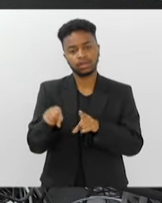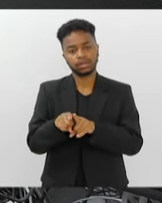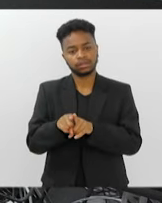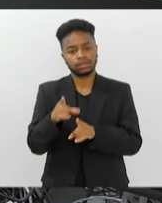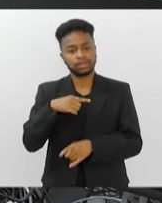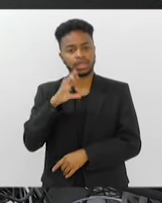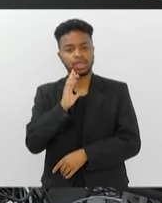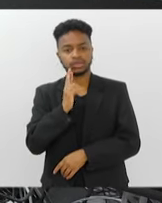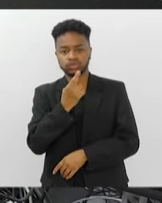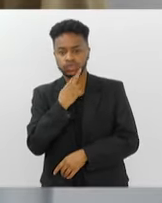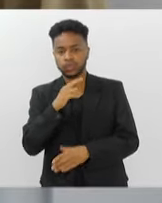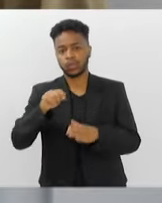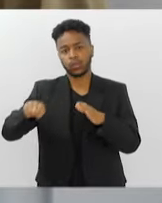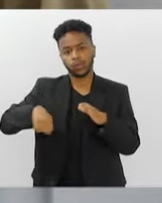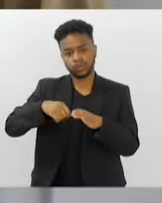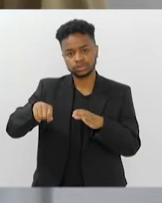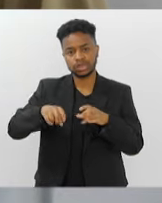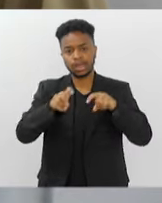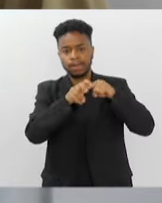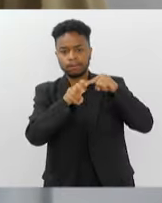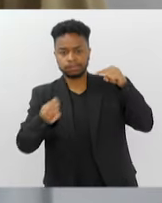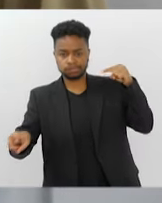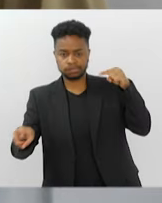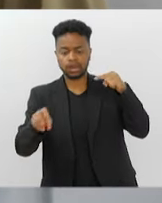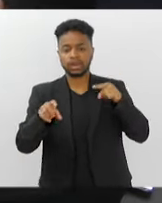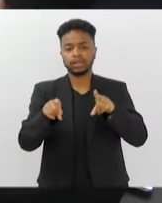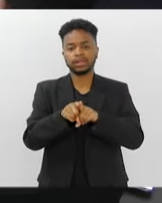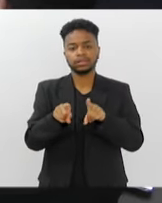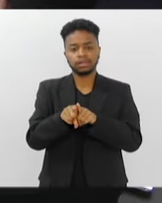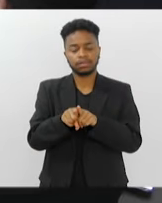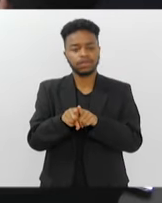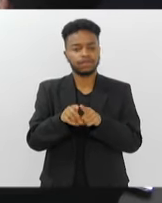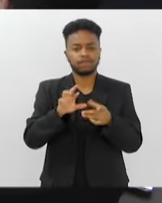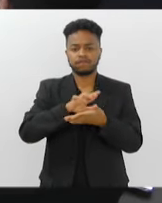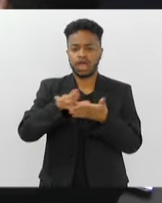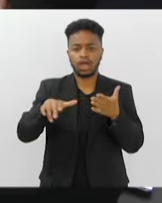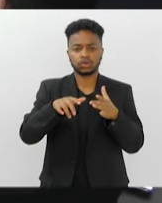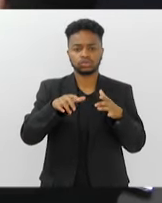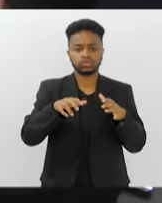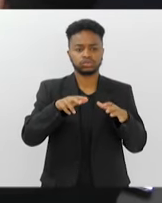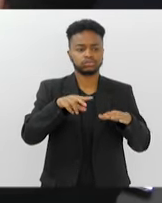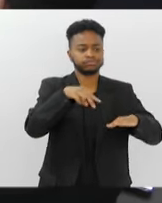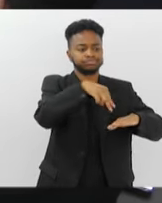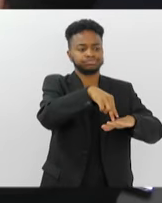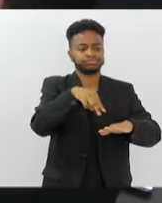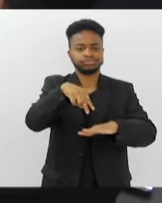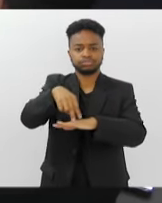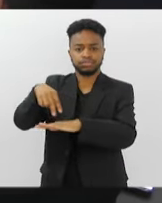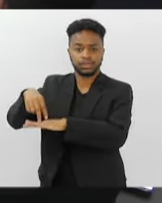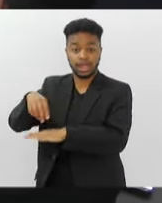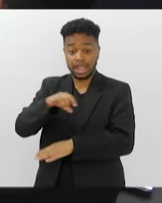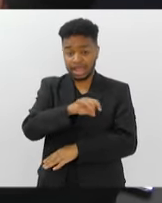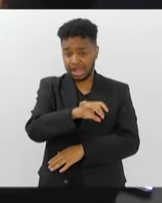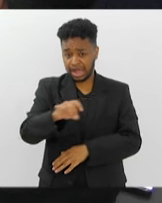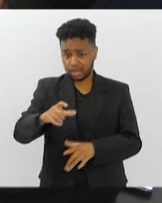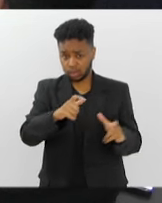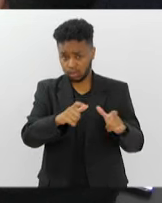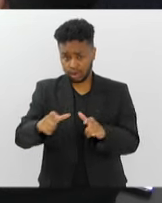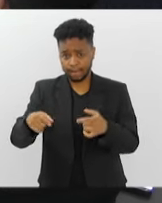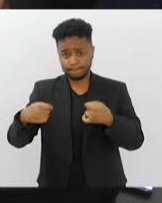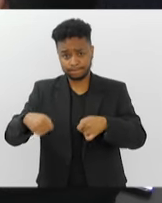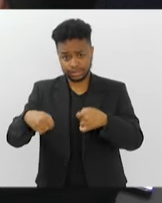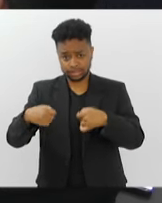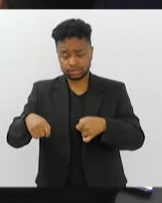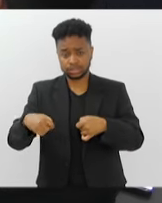restaurantes cozinhas tirolesa palcos diversos para cada uma desses espaços É necessário